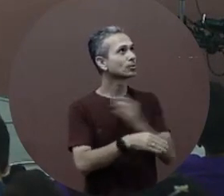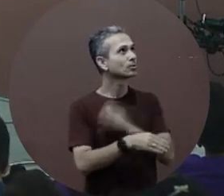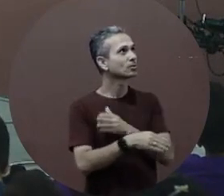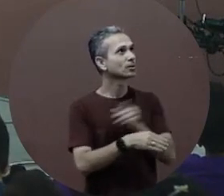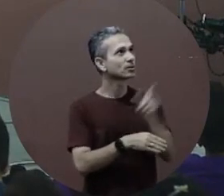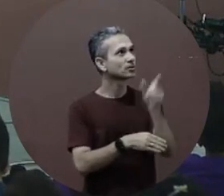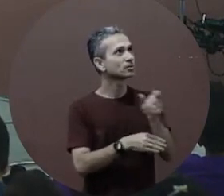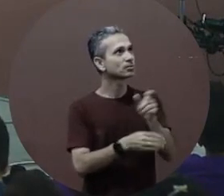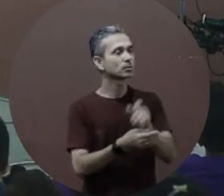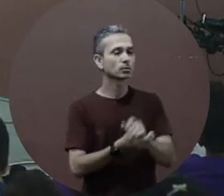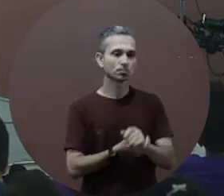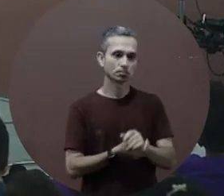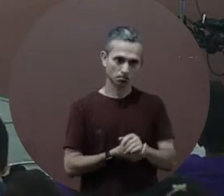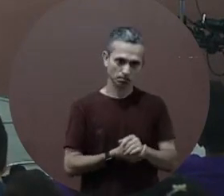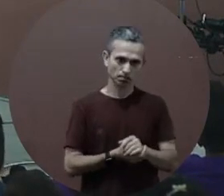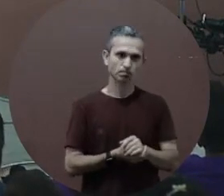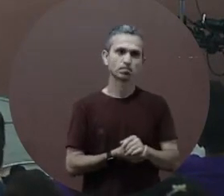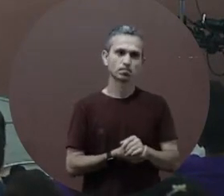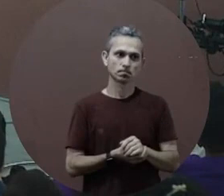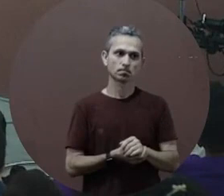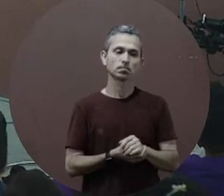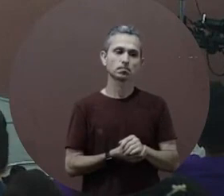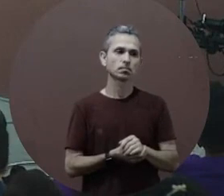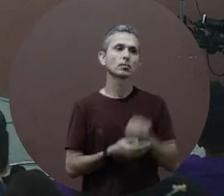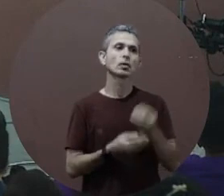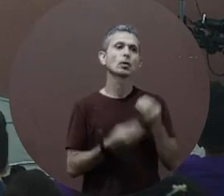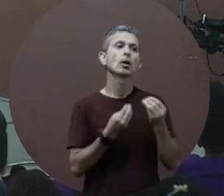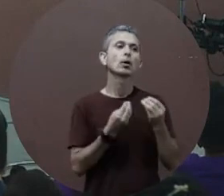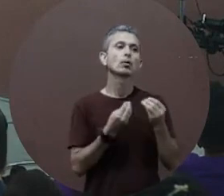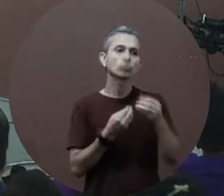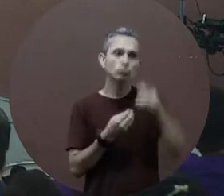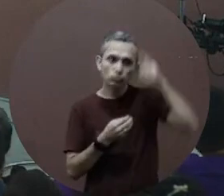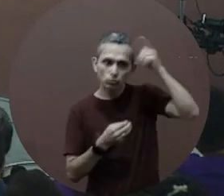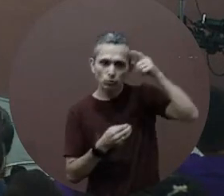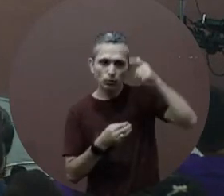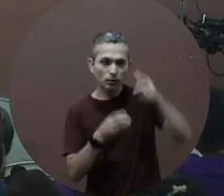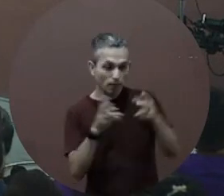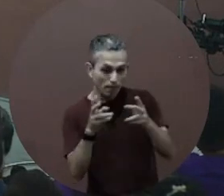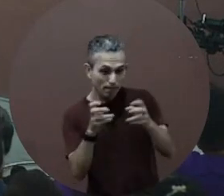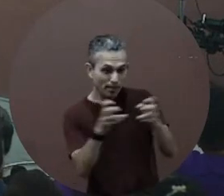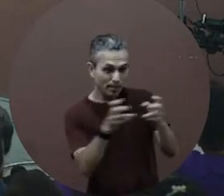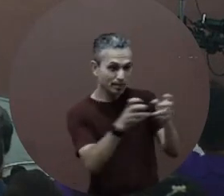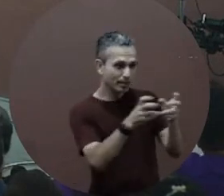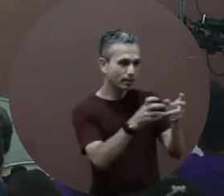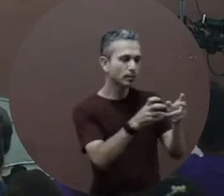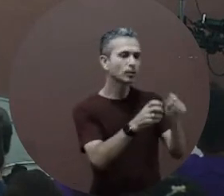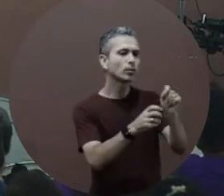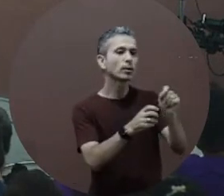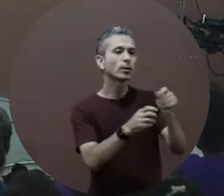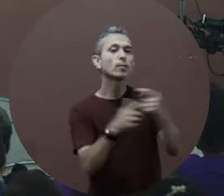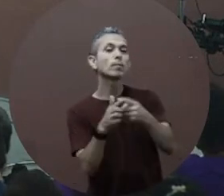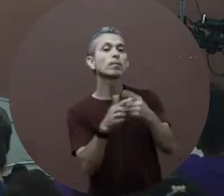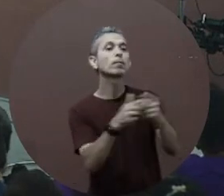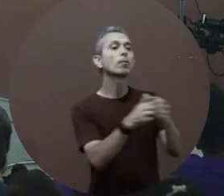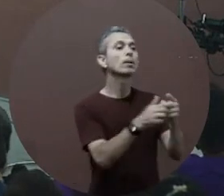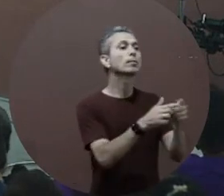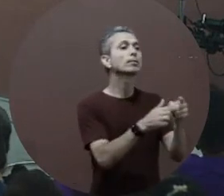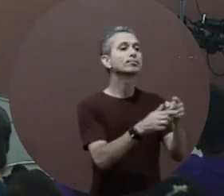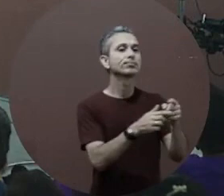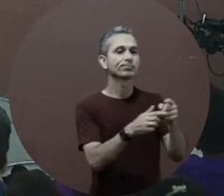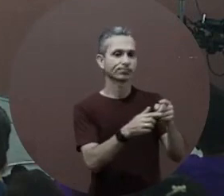consegue perceber que as almas que estão sendo zeladas precisam ser corrigidas? Quando ele olha as